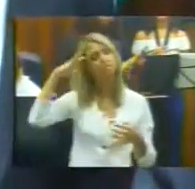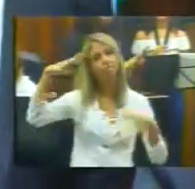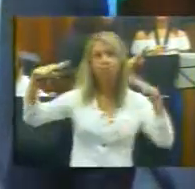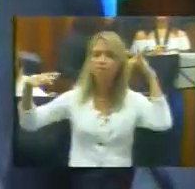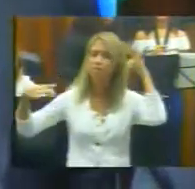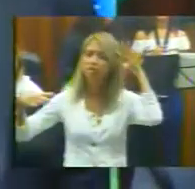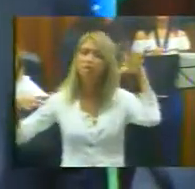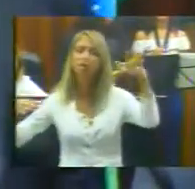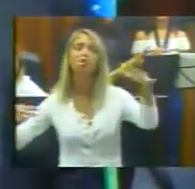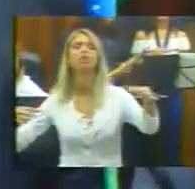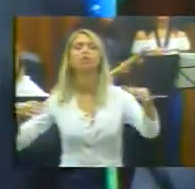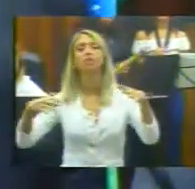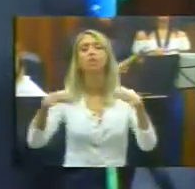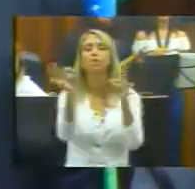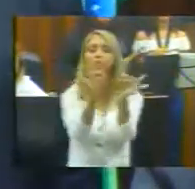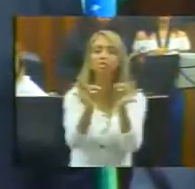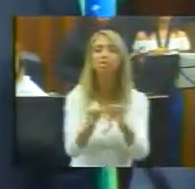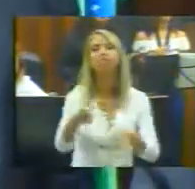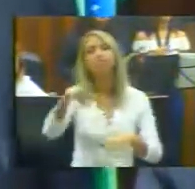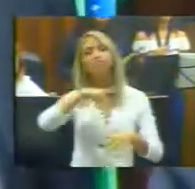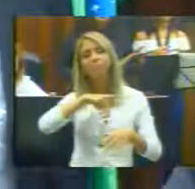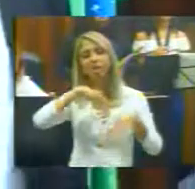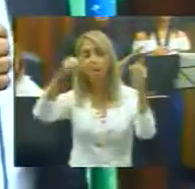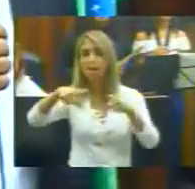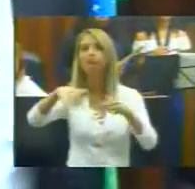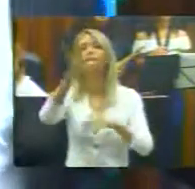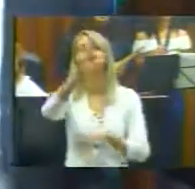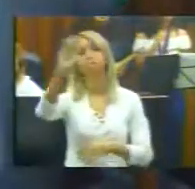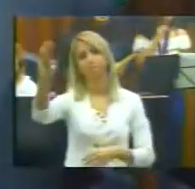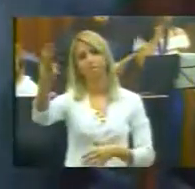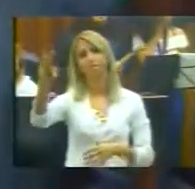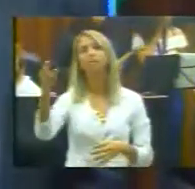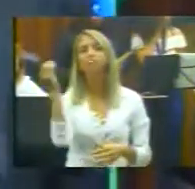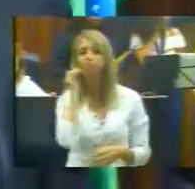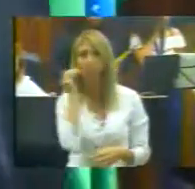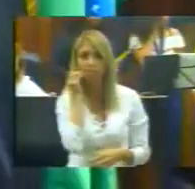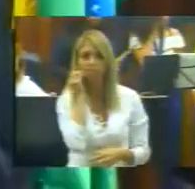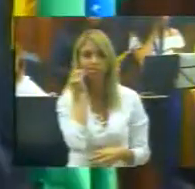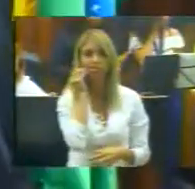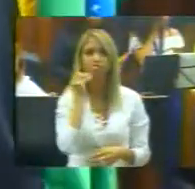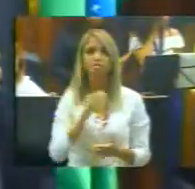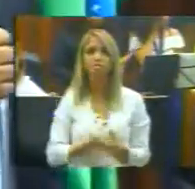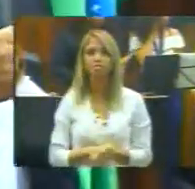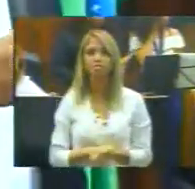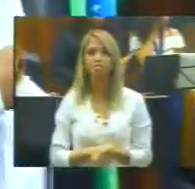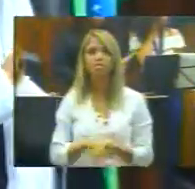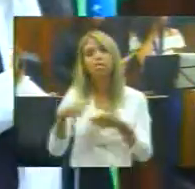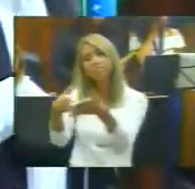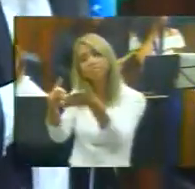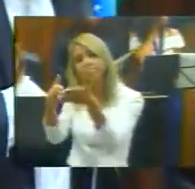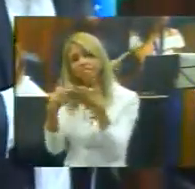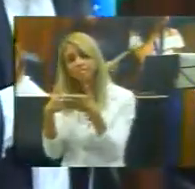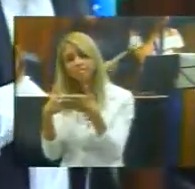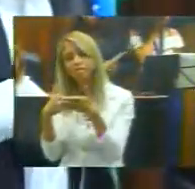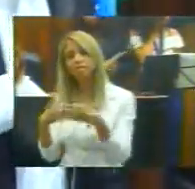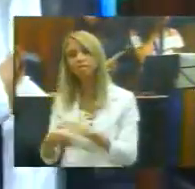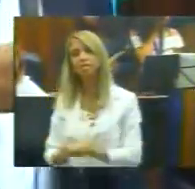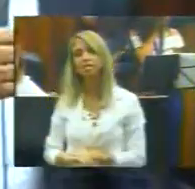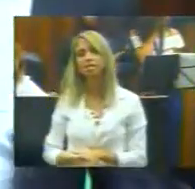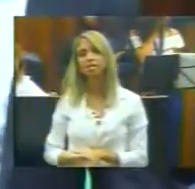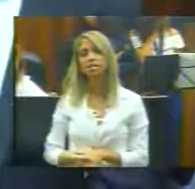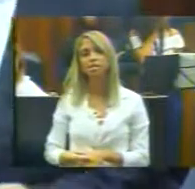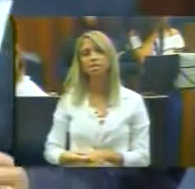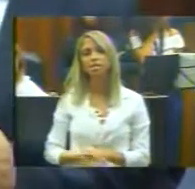né, de ter aqui na Câmara Municipal de Cabo Frio essa experiência. Pedir licença, presidente,